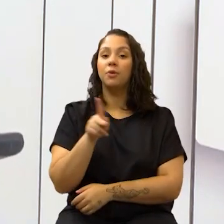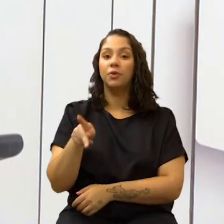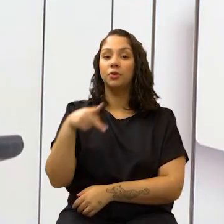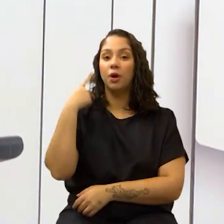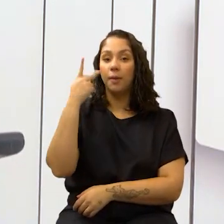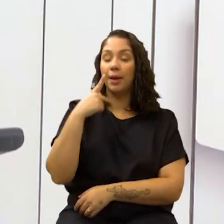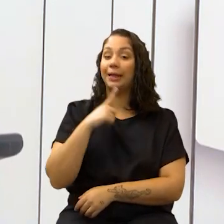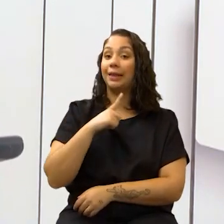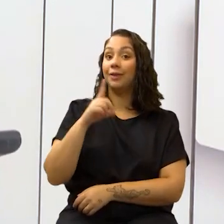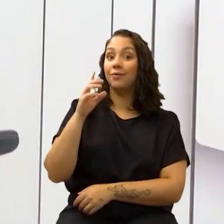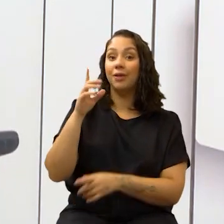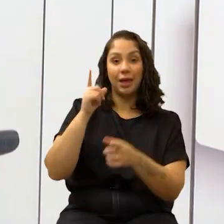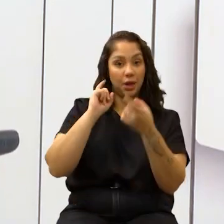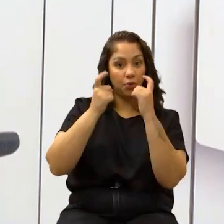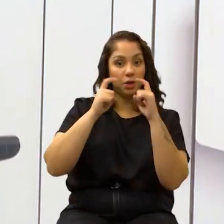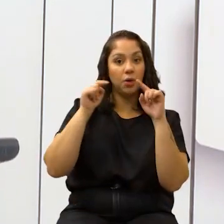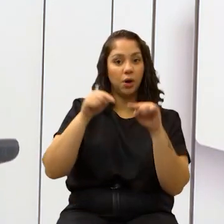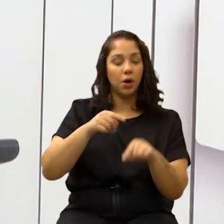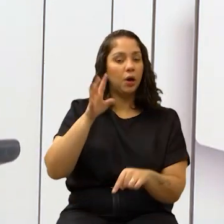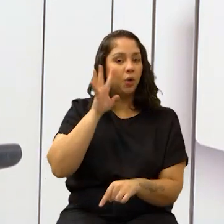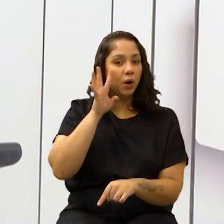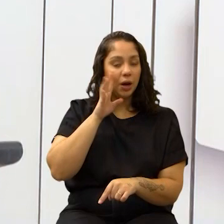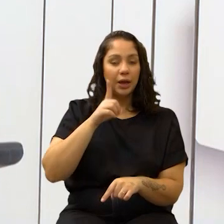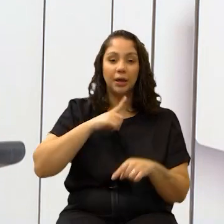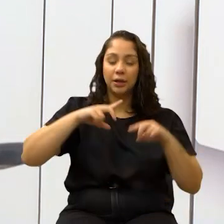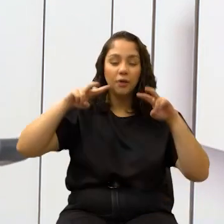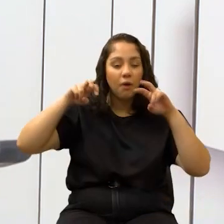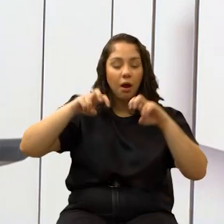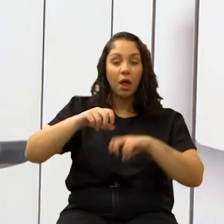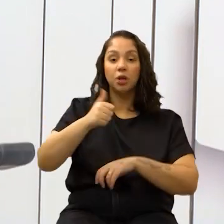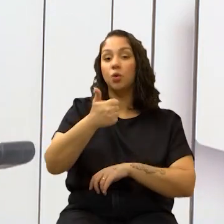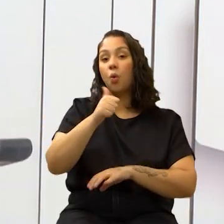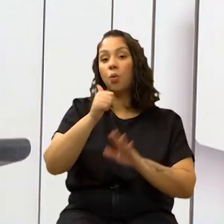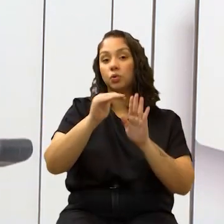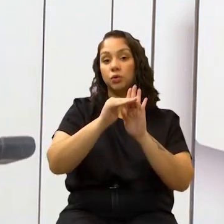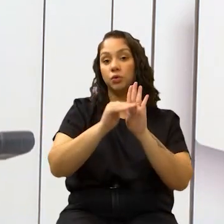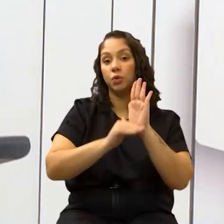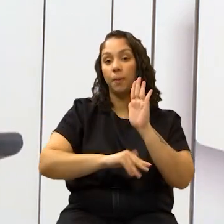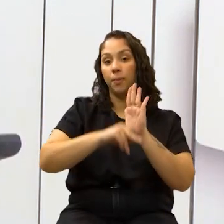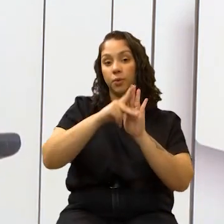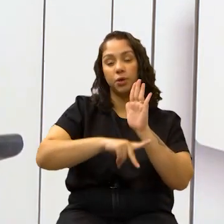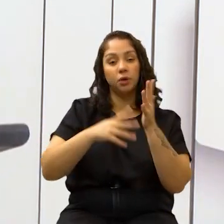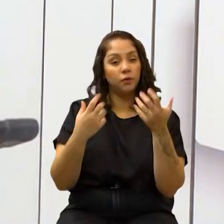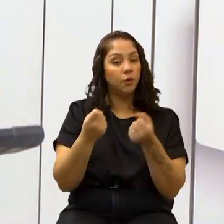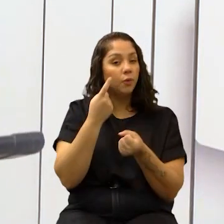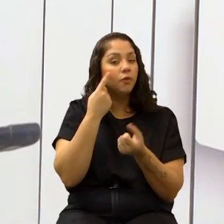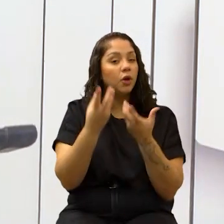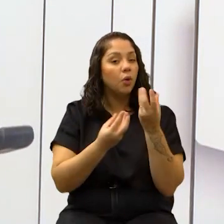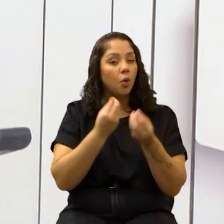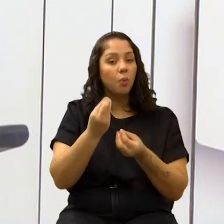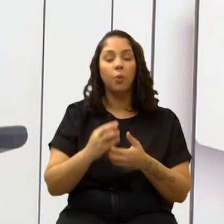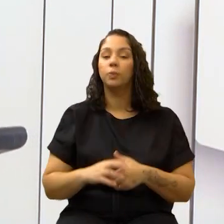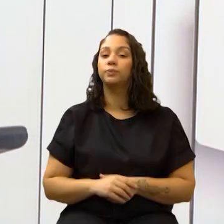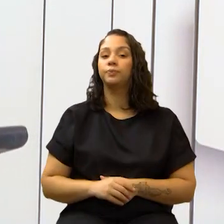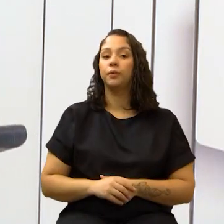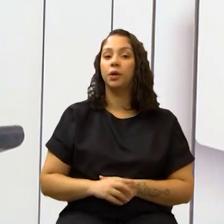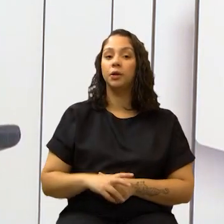professor Alberto, realizou reunião nesta quarta-feira e analisou 11 projetos. Confira como